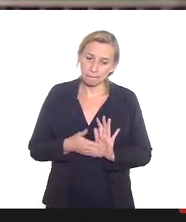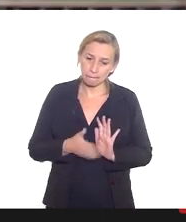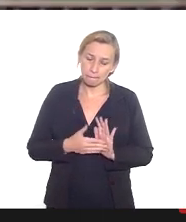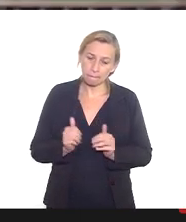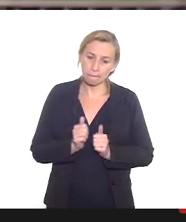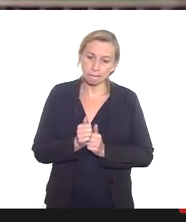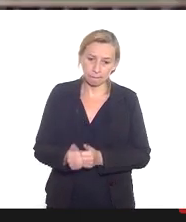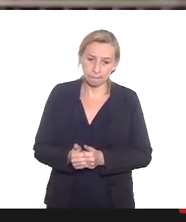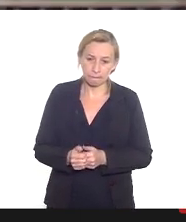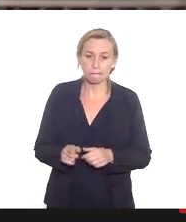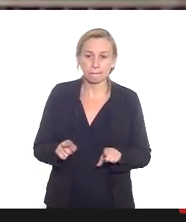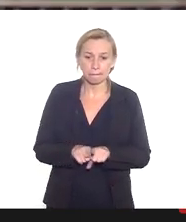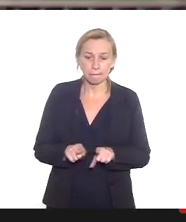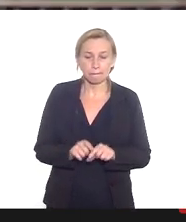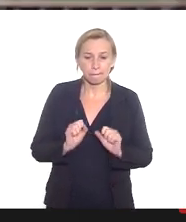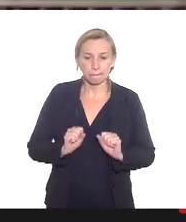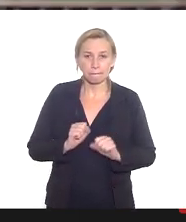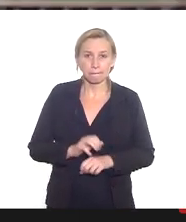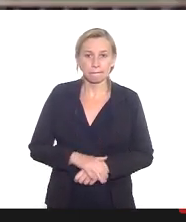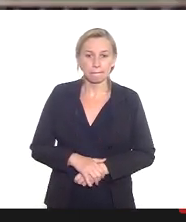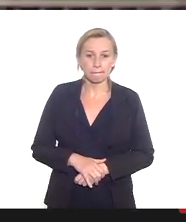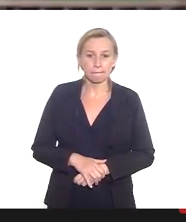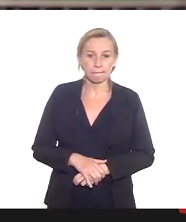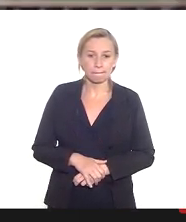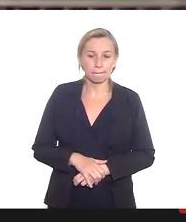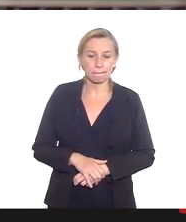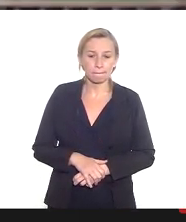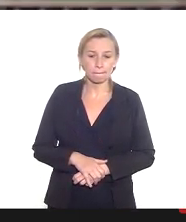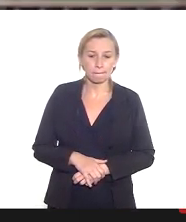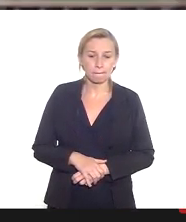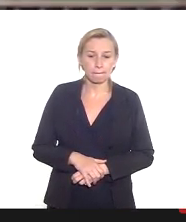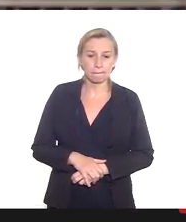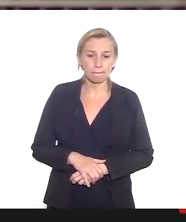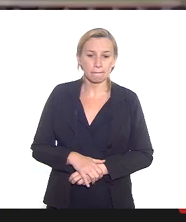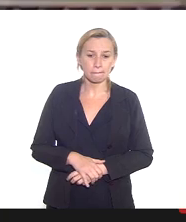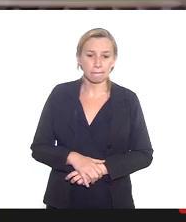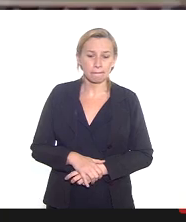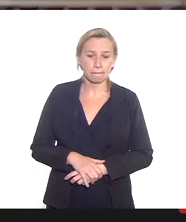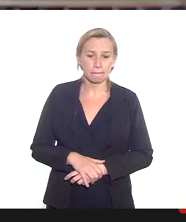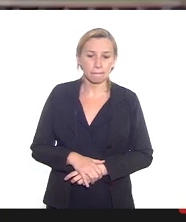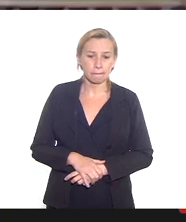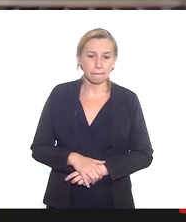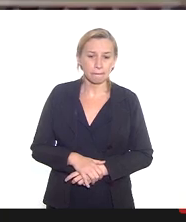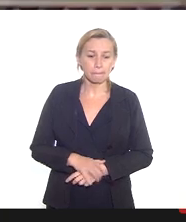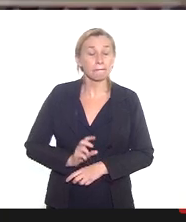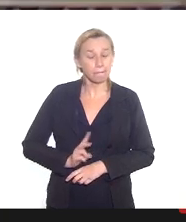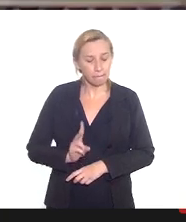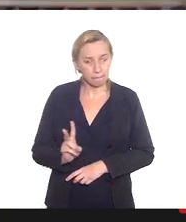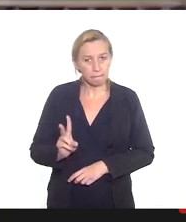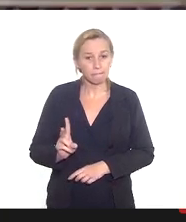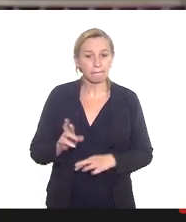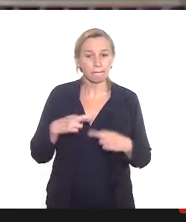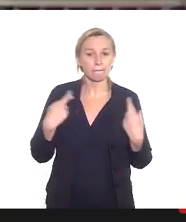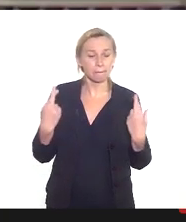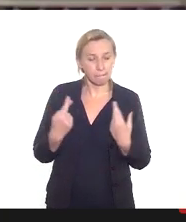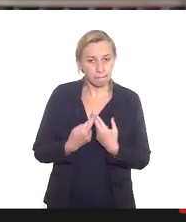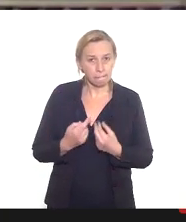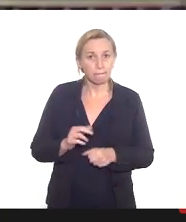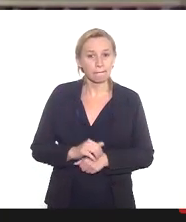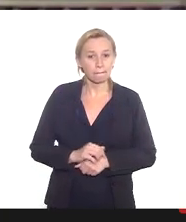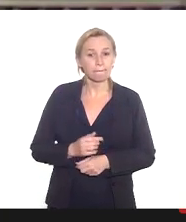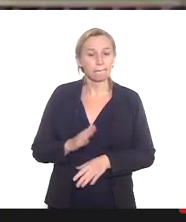de encaminhamento também possível é para que a gente eu continuasse as audiências eu